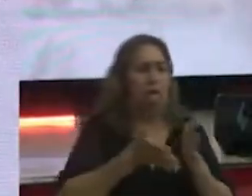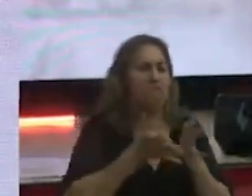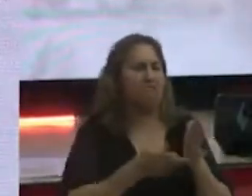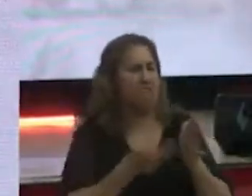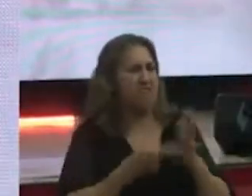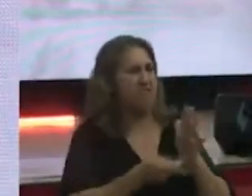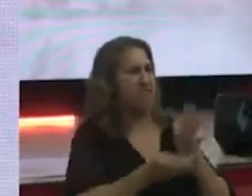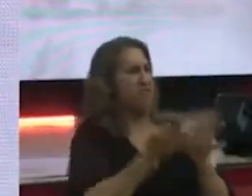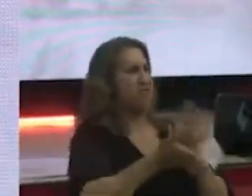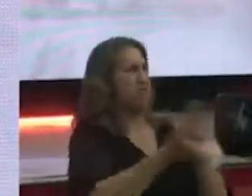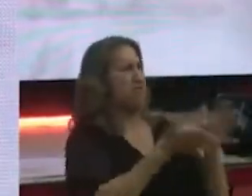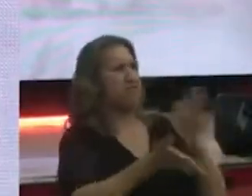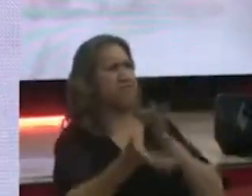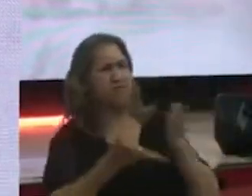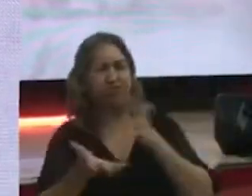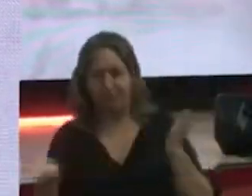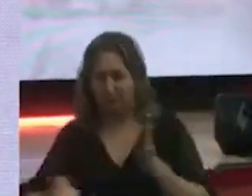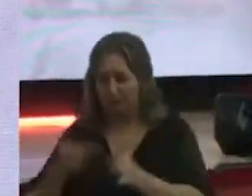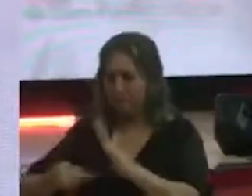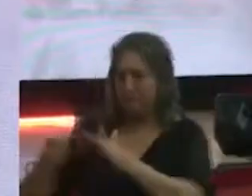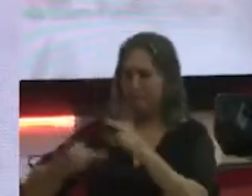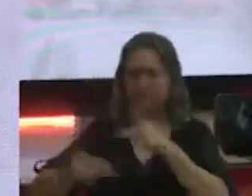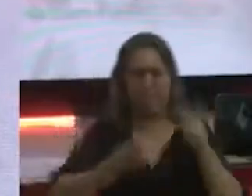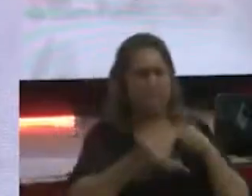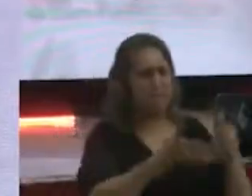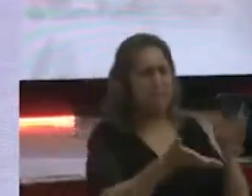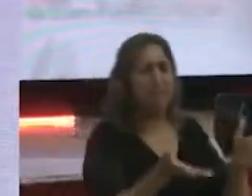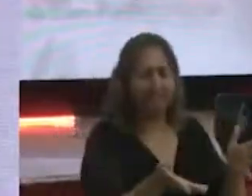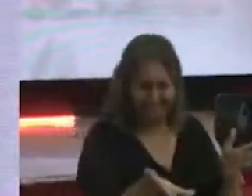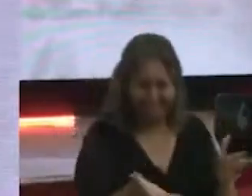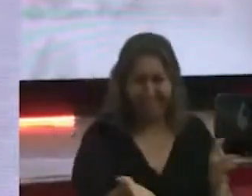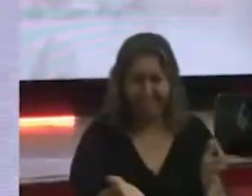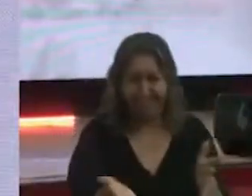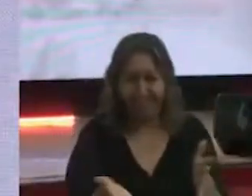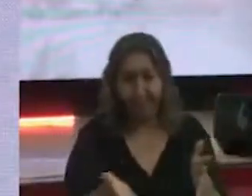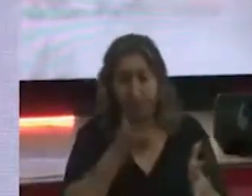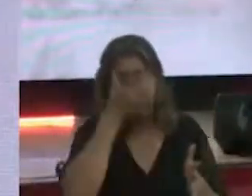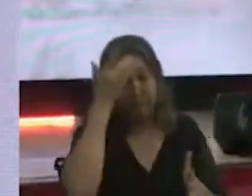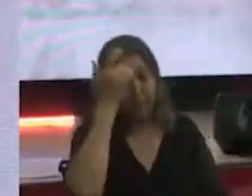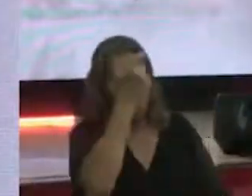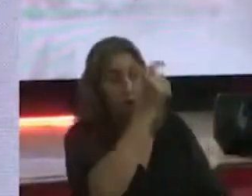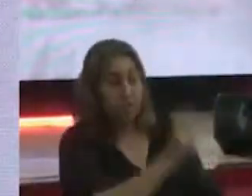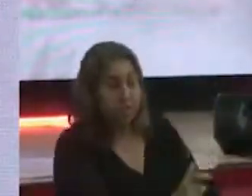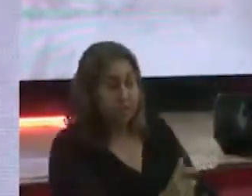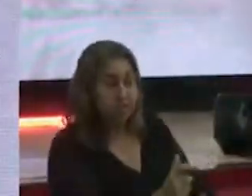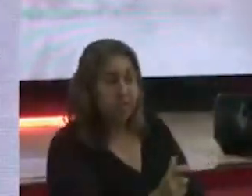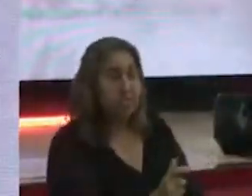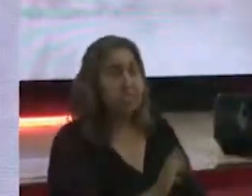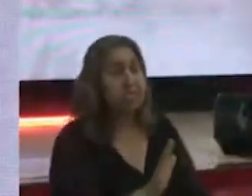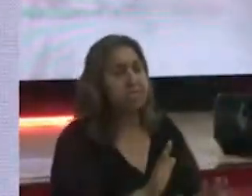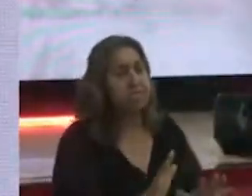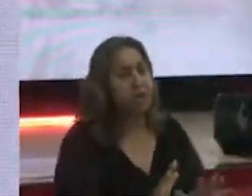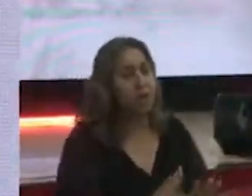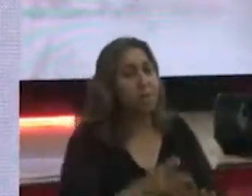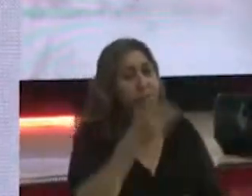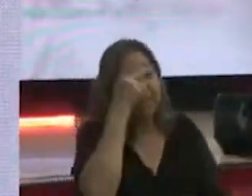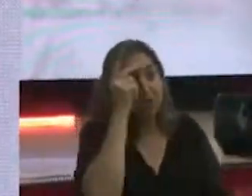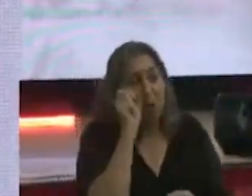o humor pessoas assim são pessoas tóxicas aqui não tem ninguém